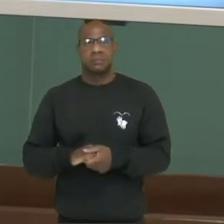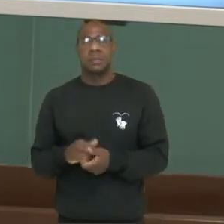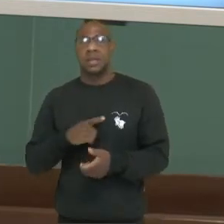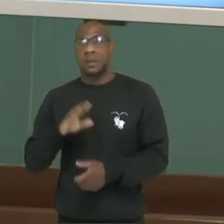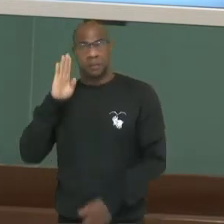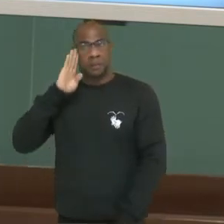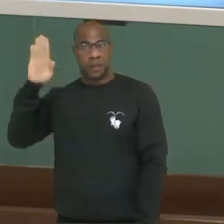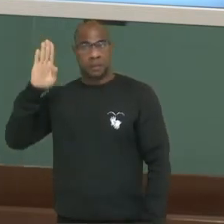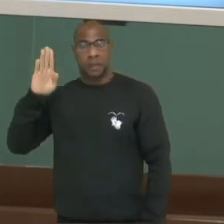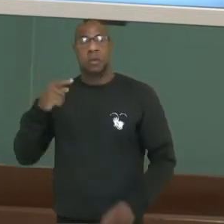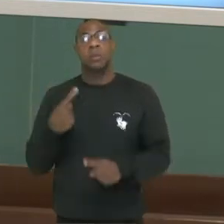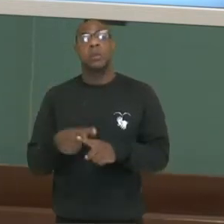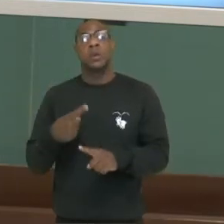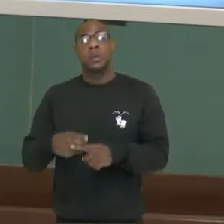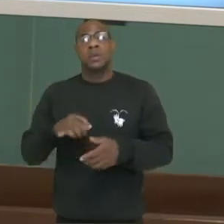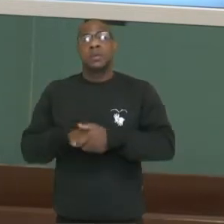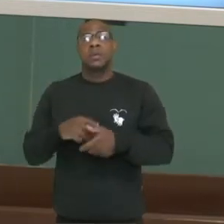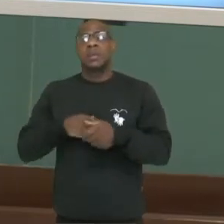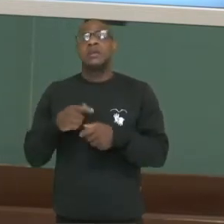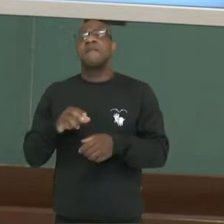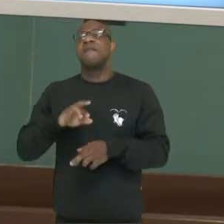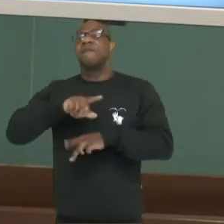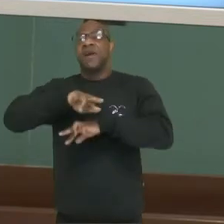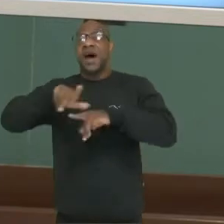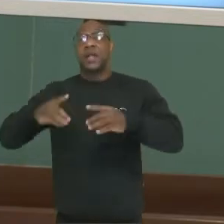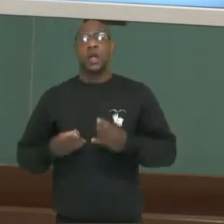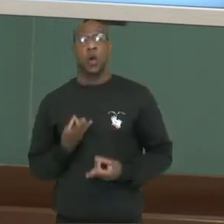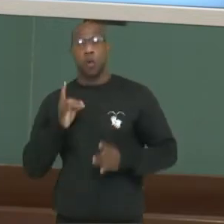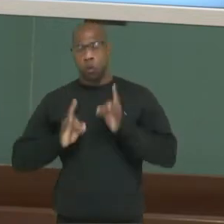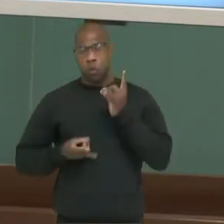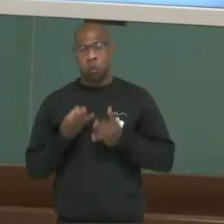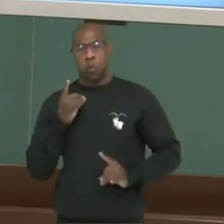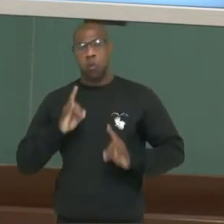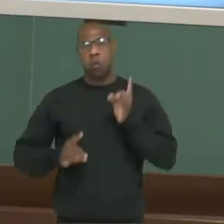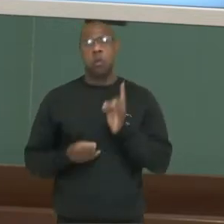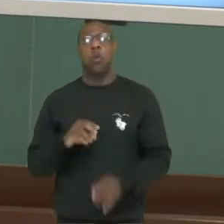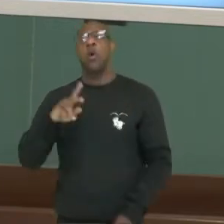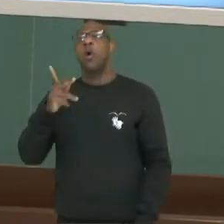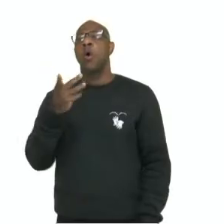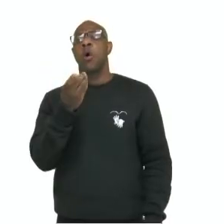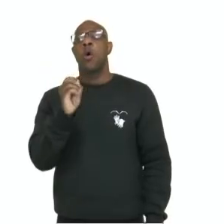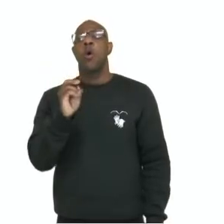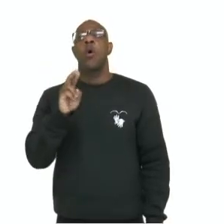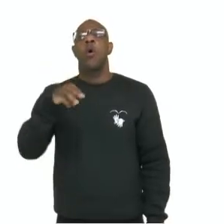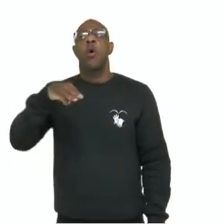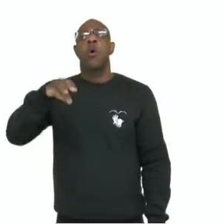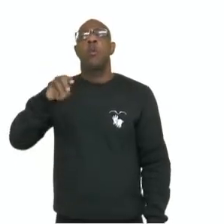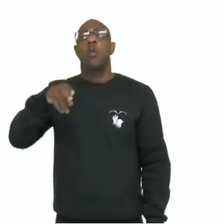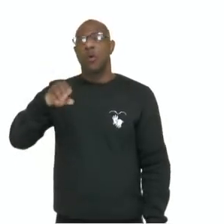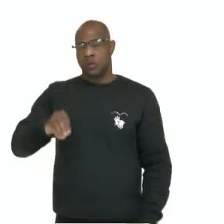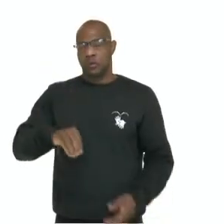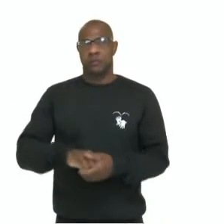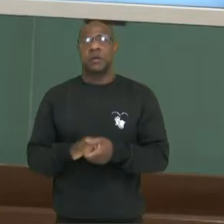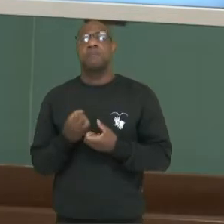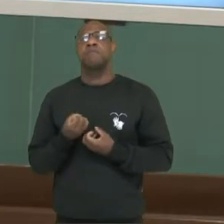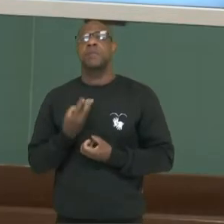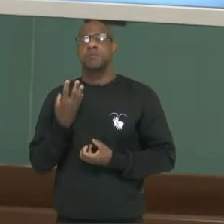mestra. Ela produz vários hormônios e é ela que vai produzir os hormônios que nós vamos estudar